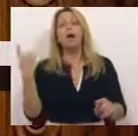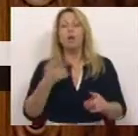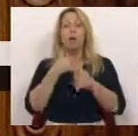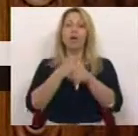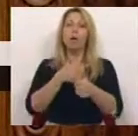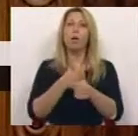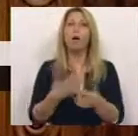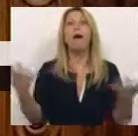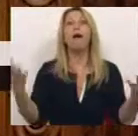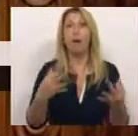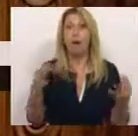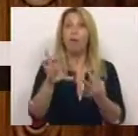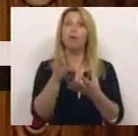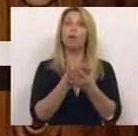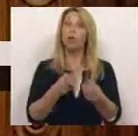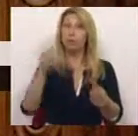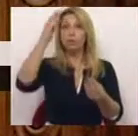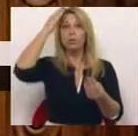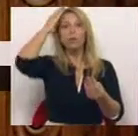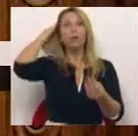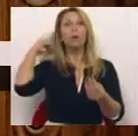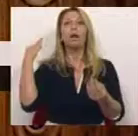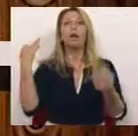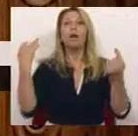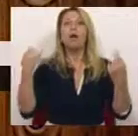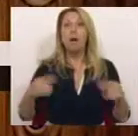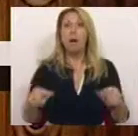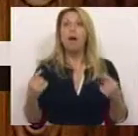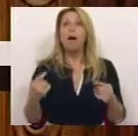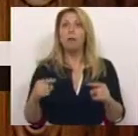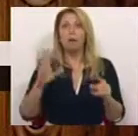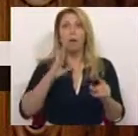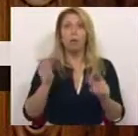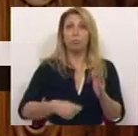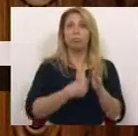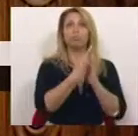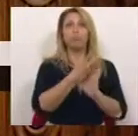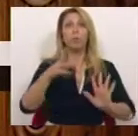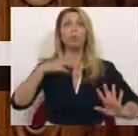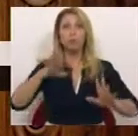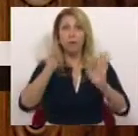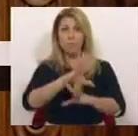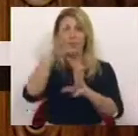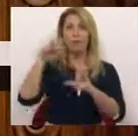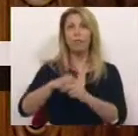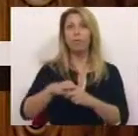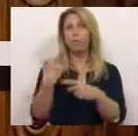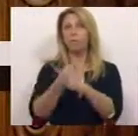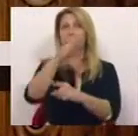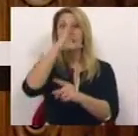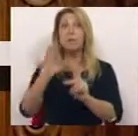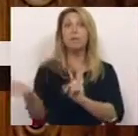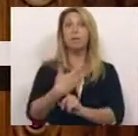temos motivos mais que suficientes para que Portugal envolva todos os meios diplomáticos nesta batalha e que o Governo português